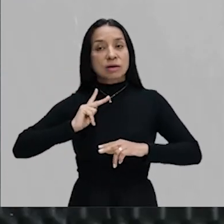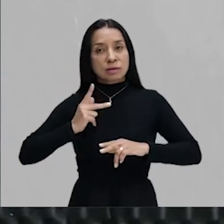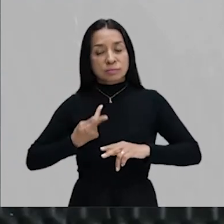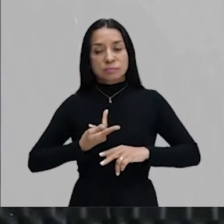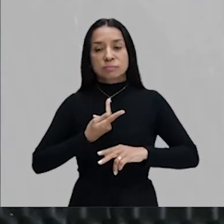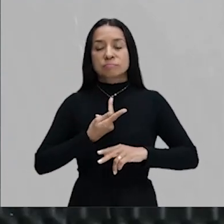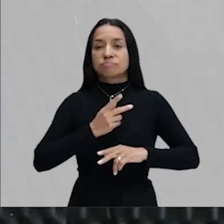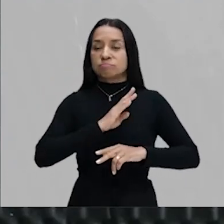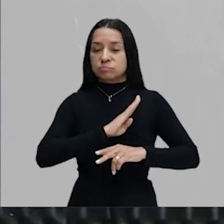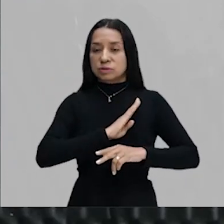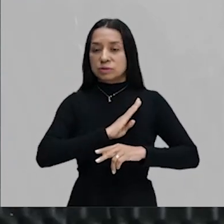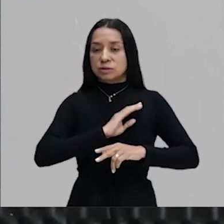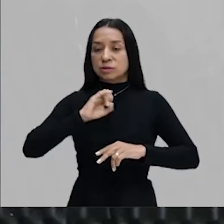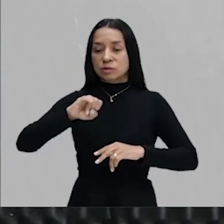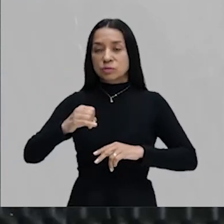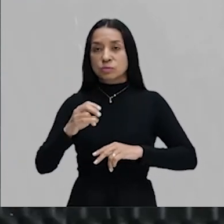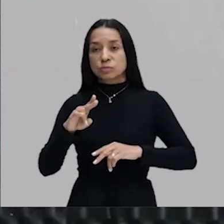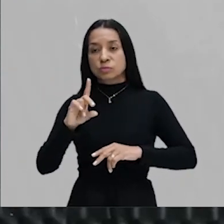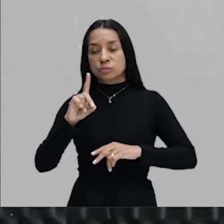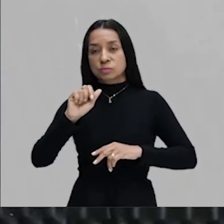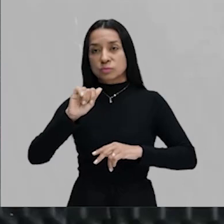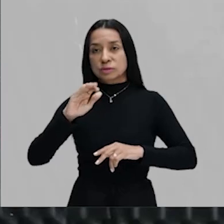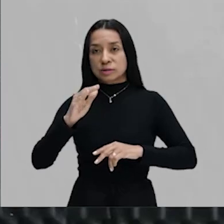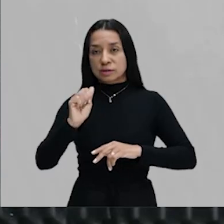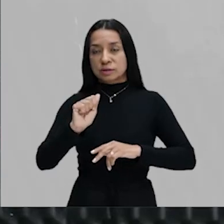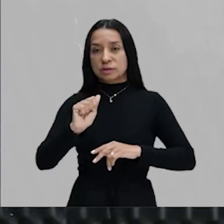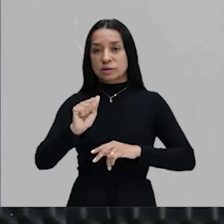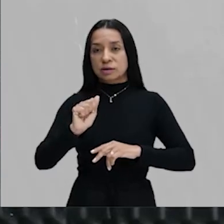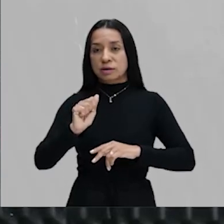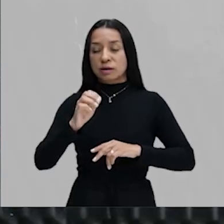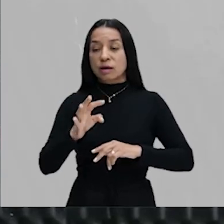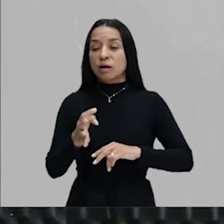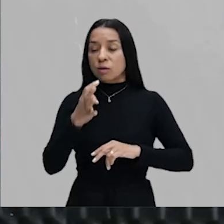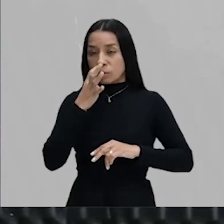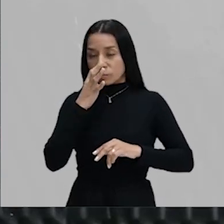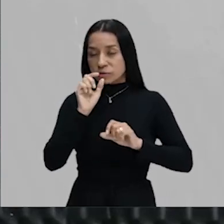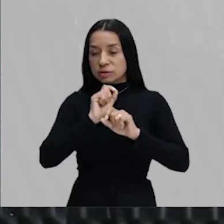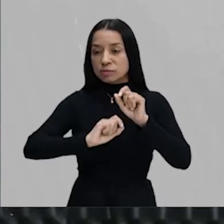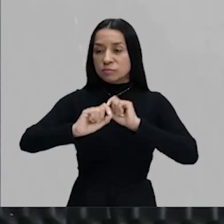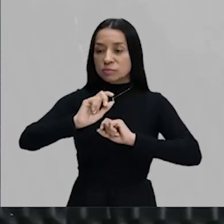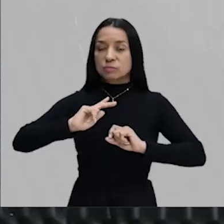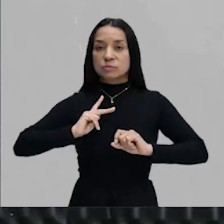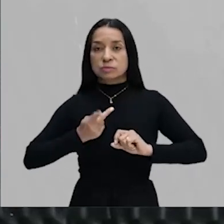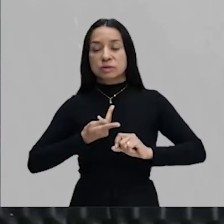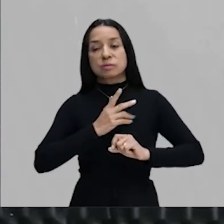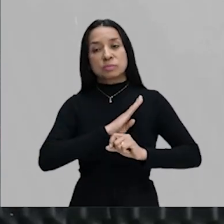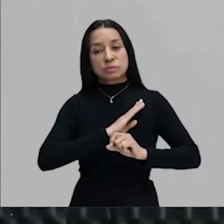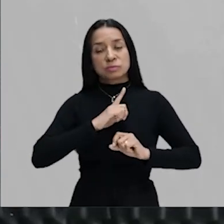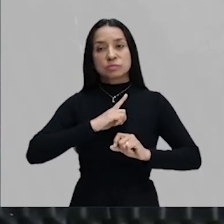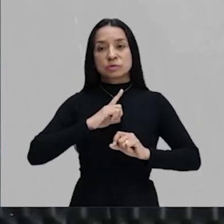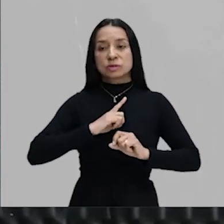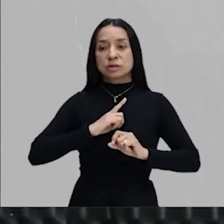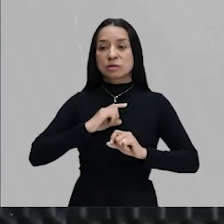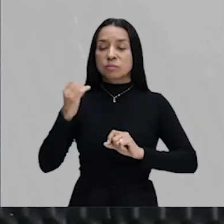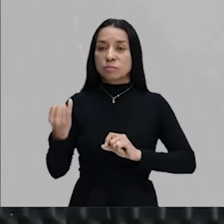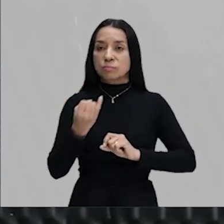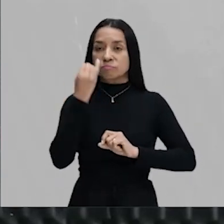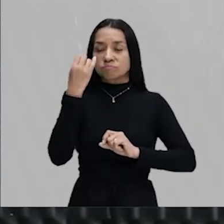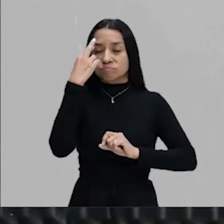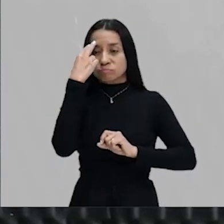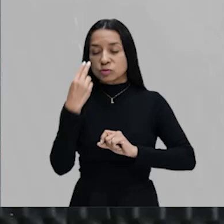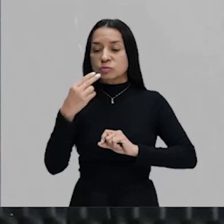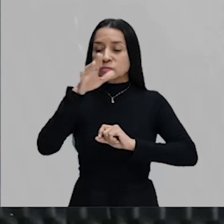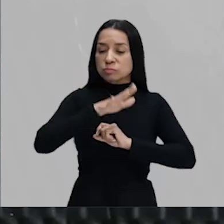verdade, uma importância histórica muito grande no campo religioso, principalmente por